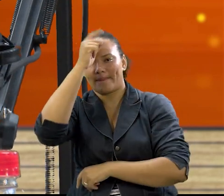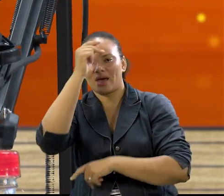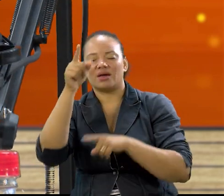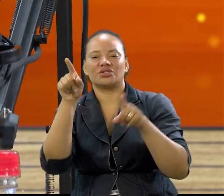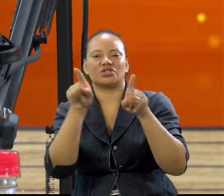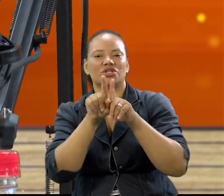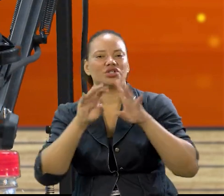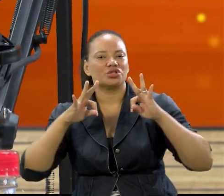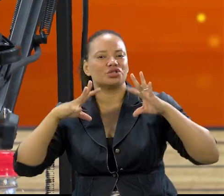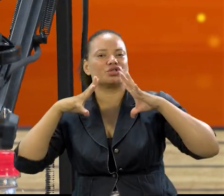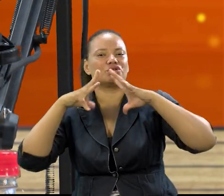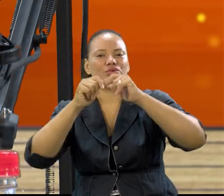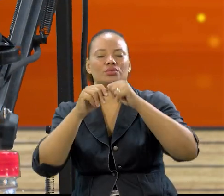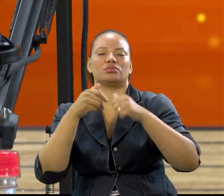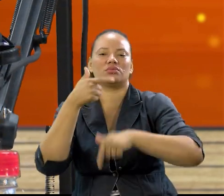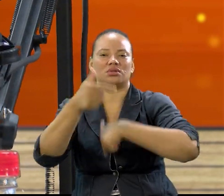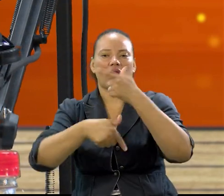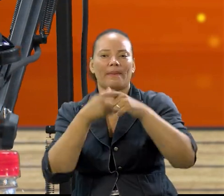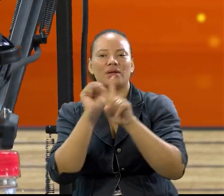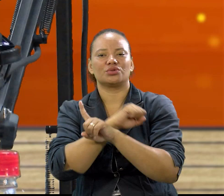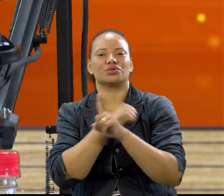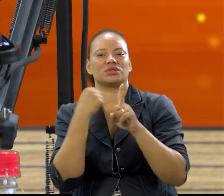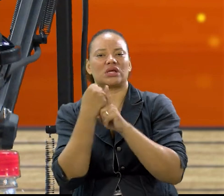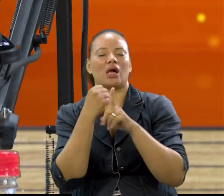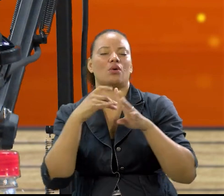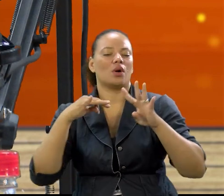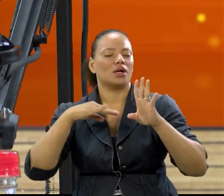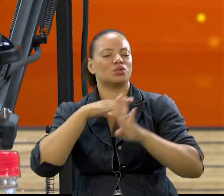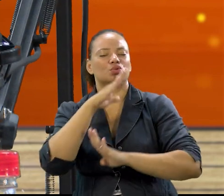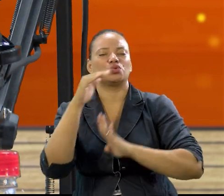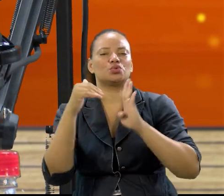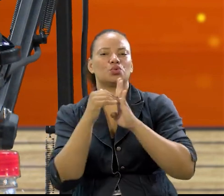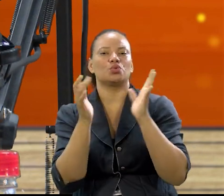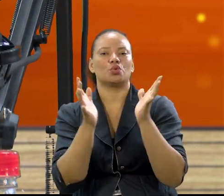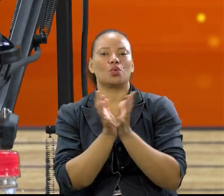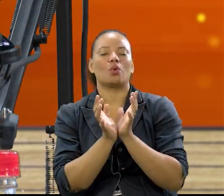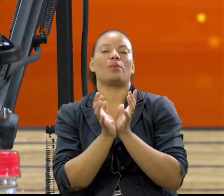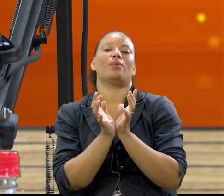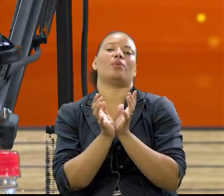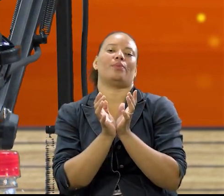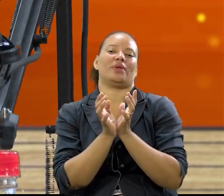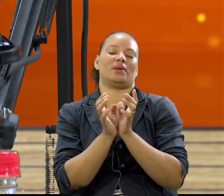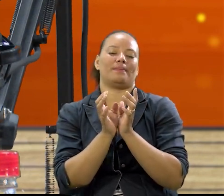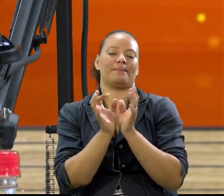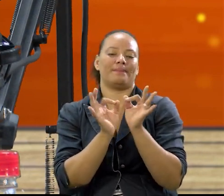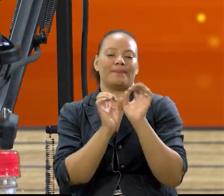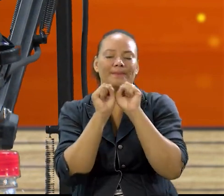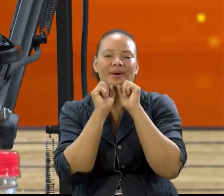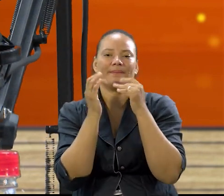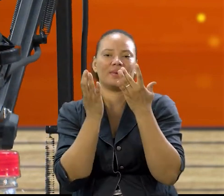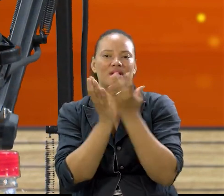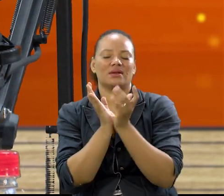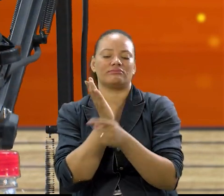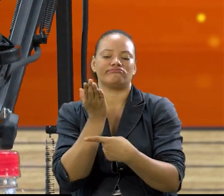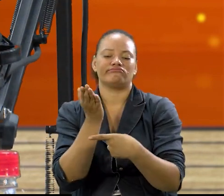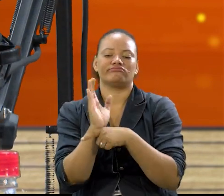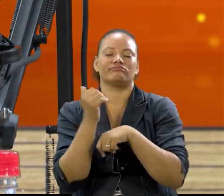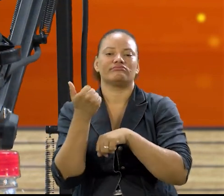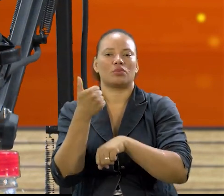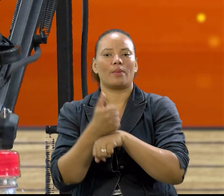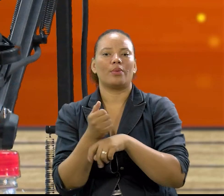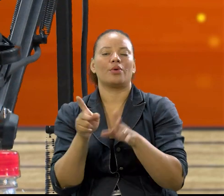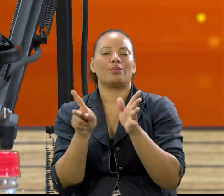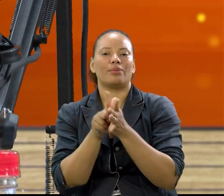psicologia Serviço Social é todo uma uma equipe multi disciplinar para dar